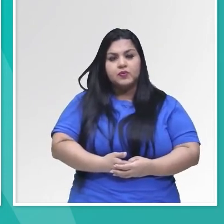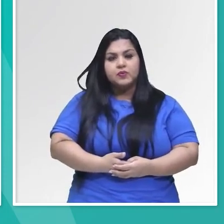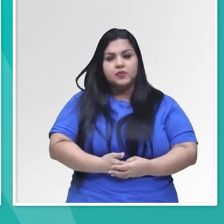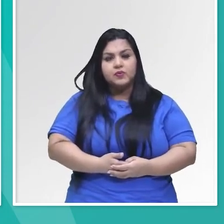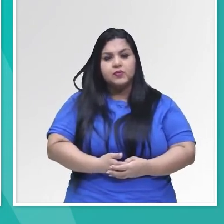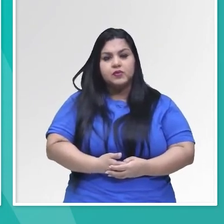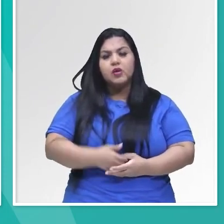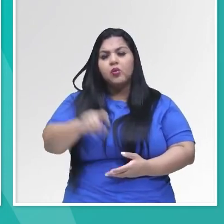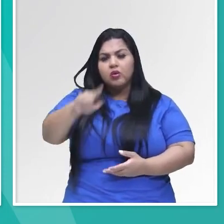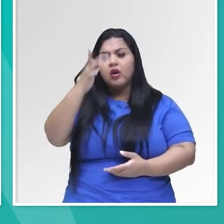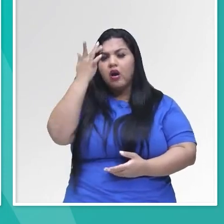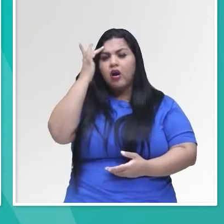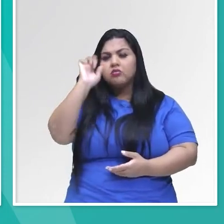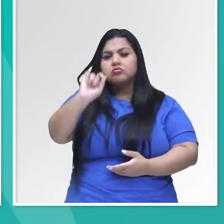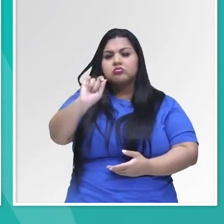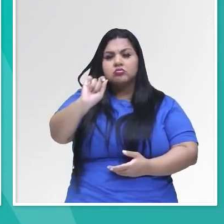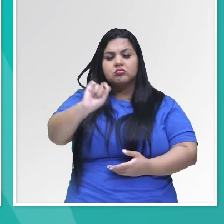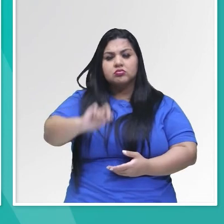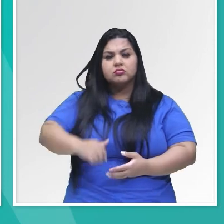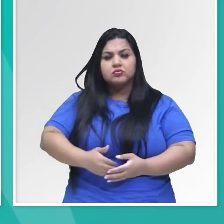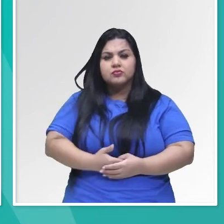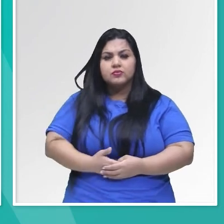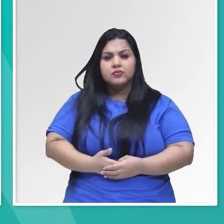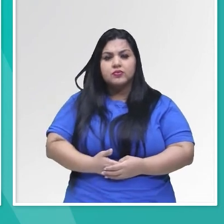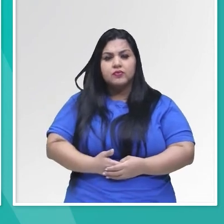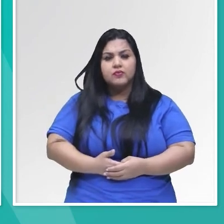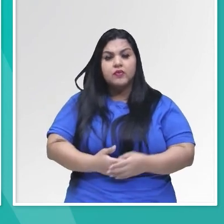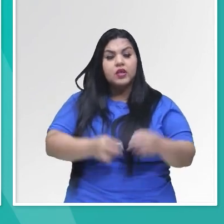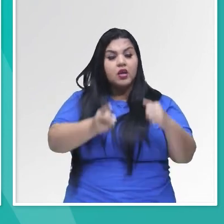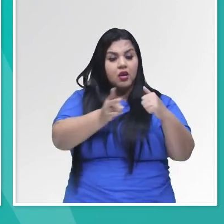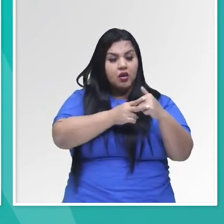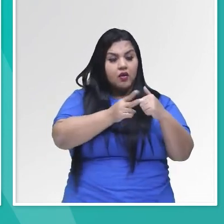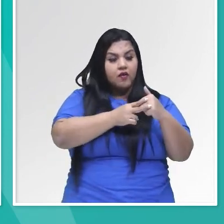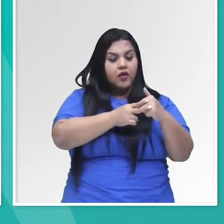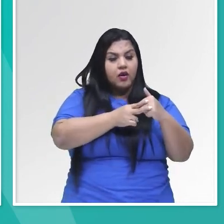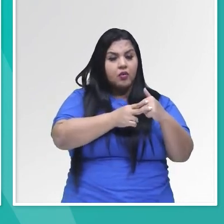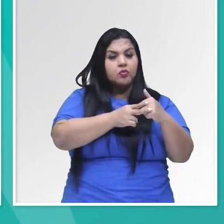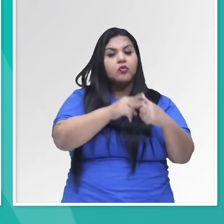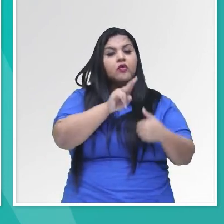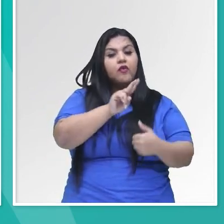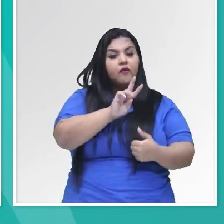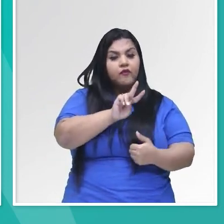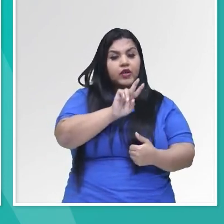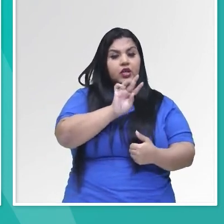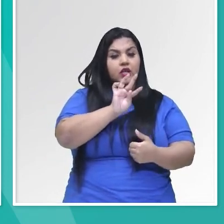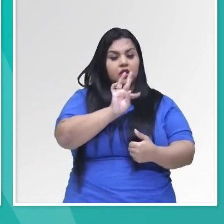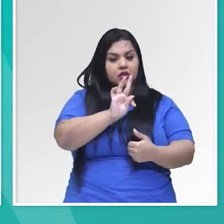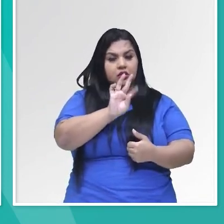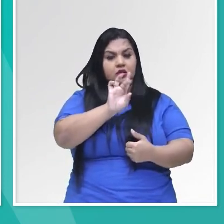O que você acha? É VTD ou VTI?